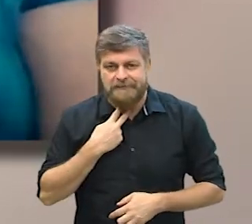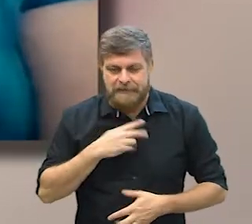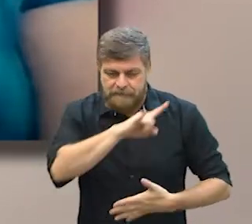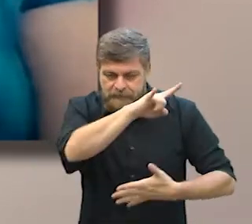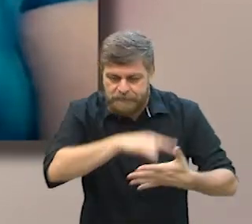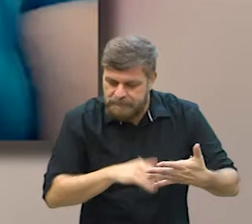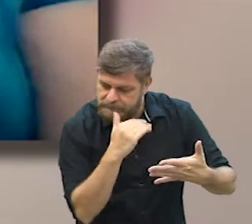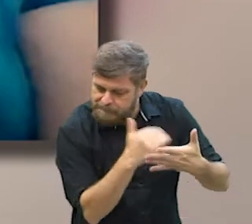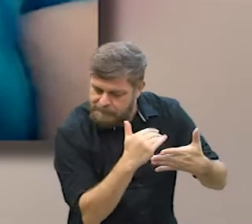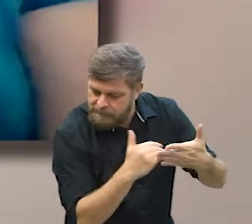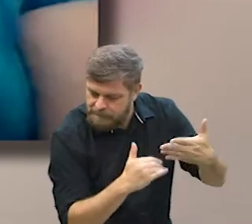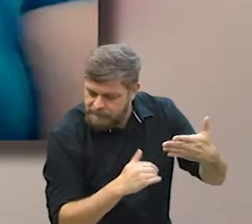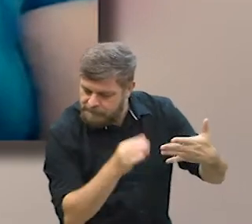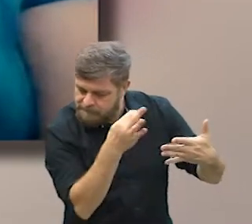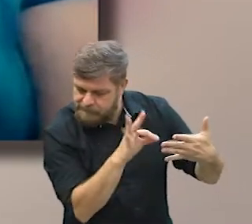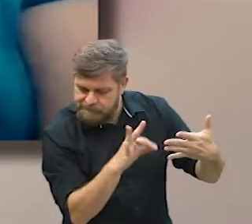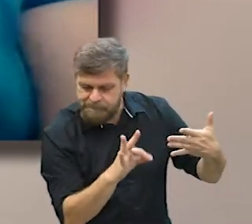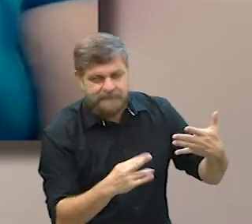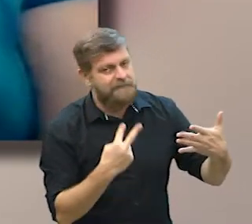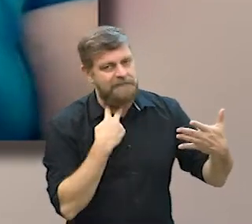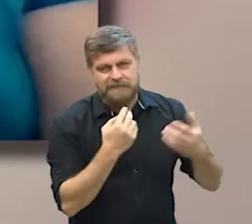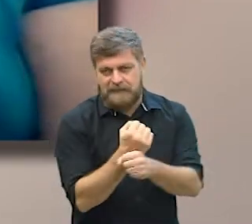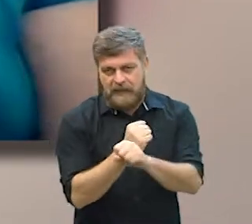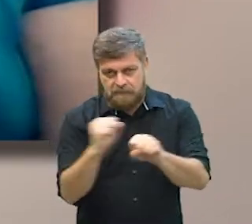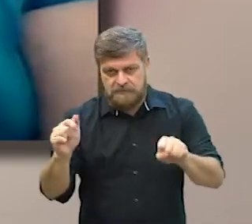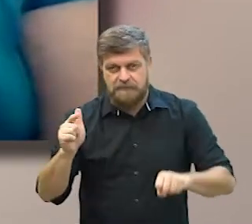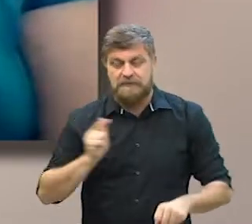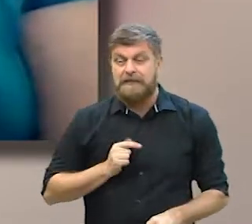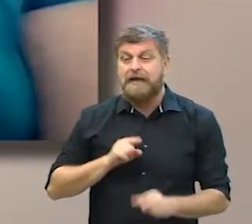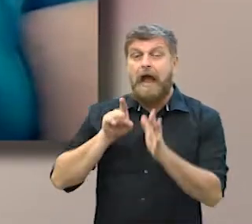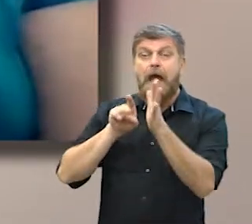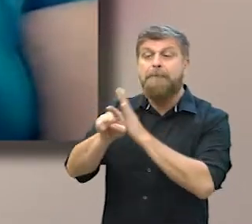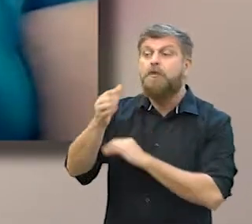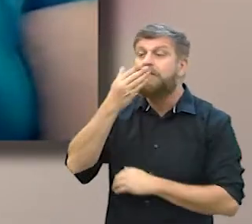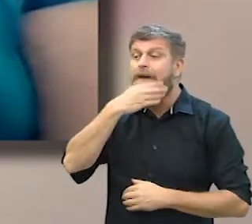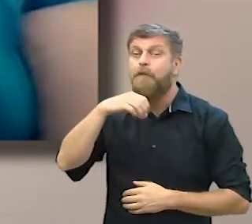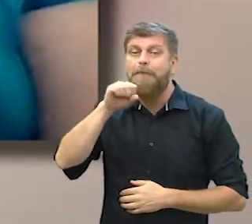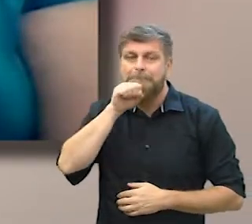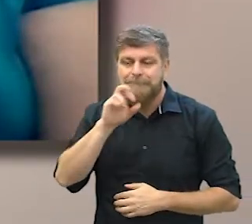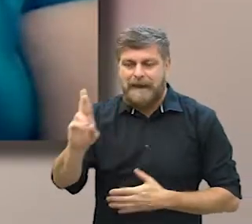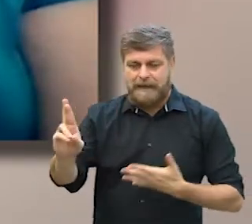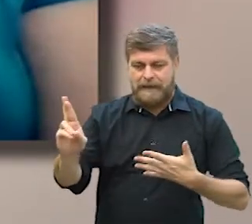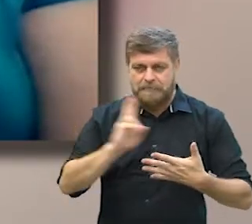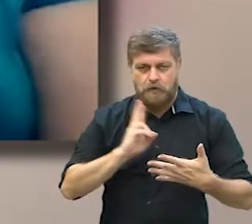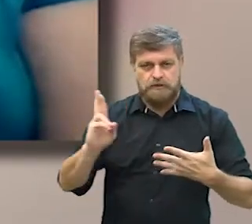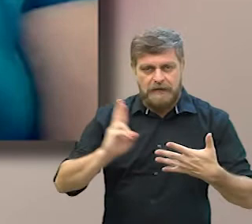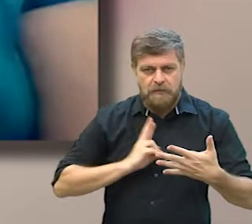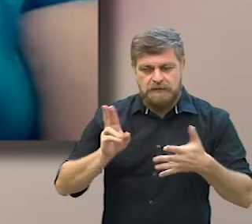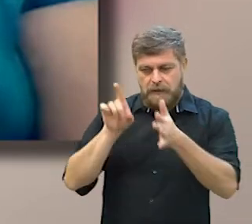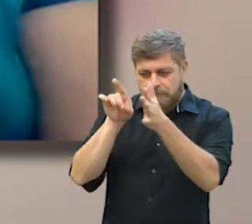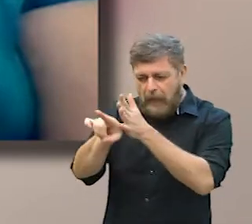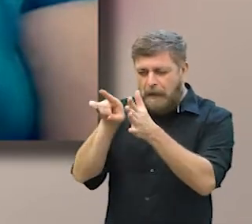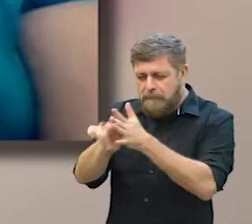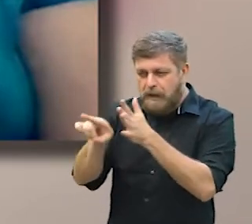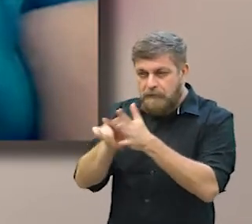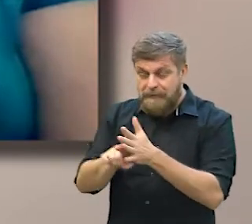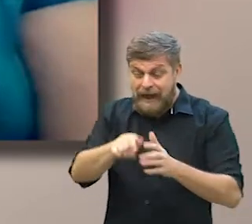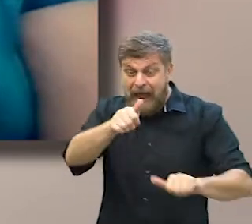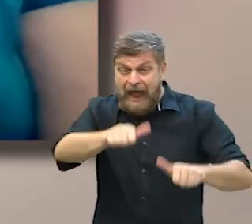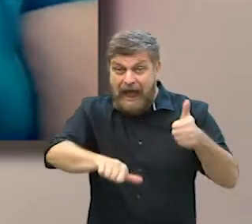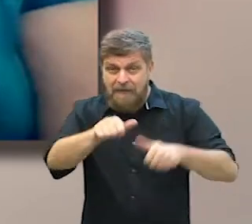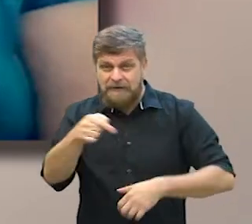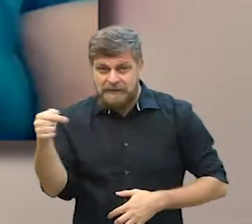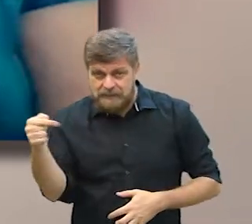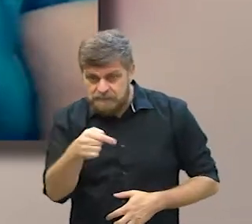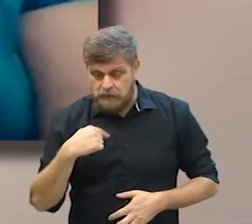possível a gente aplicar protocolo nenhum, né? Então, nós temos um questionário que os pais respondem, mas muitas vezes a